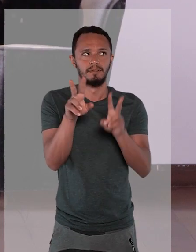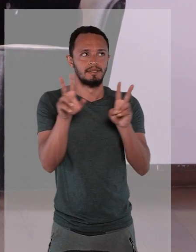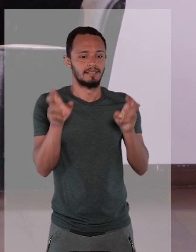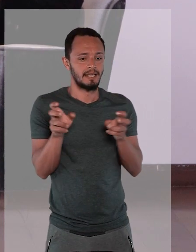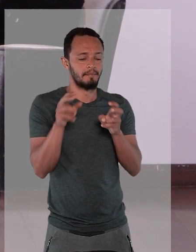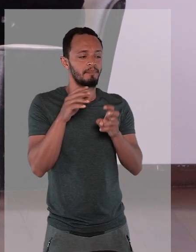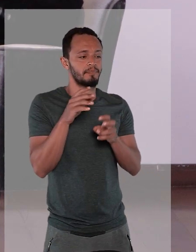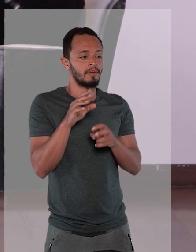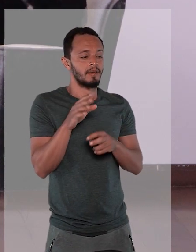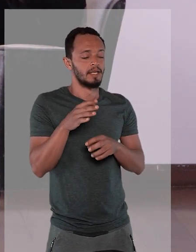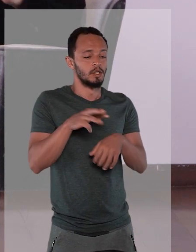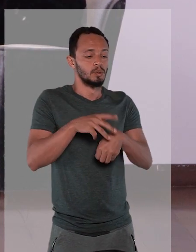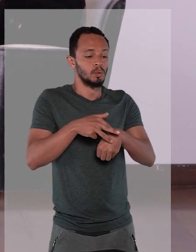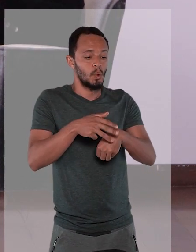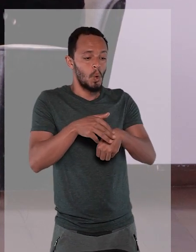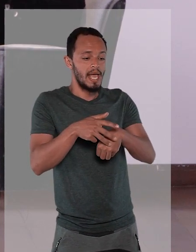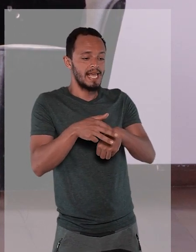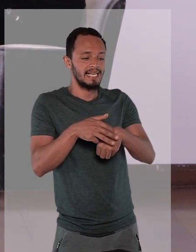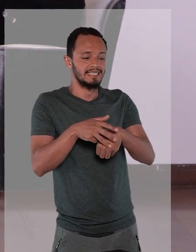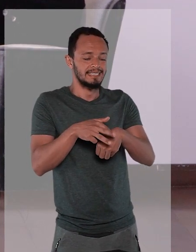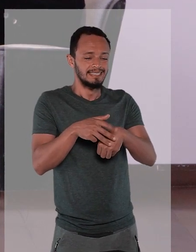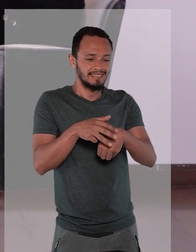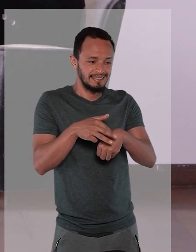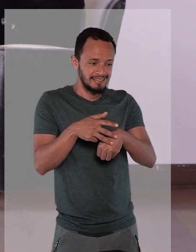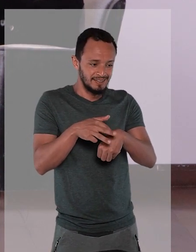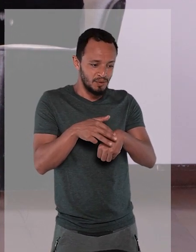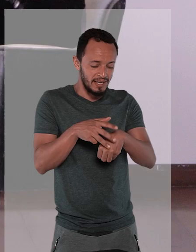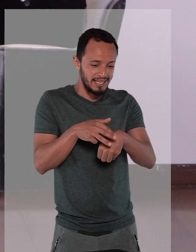doenças infecciosas e o cinema,